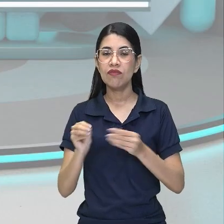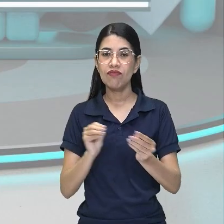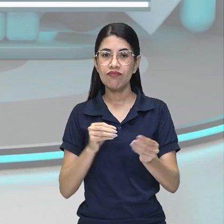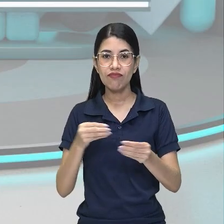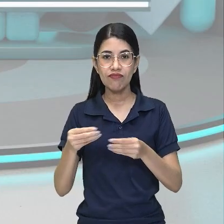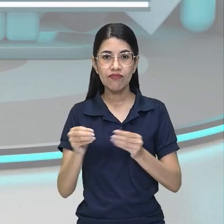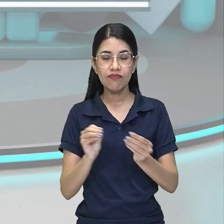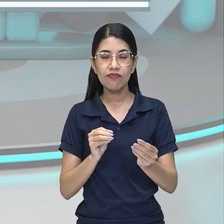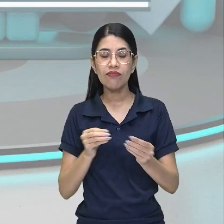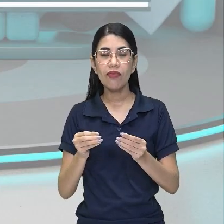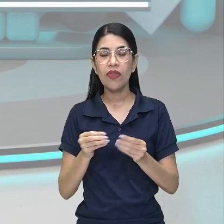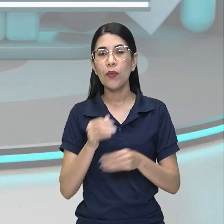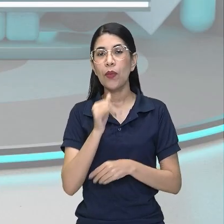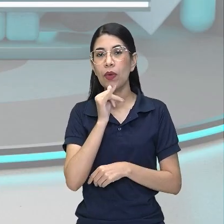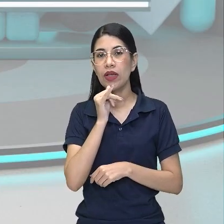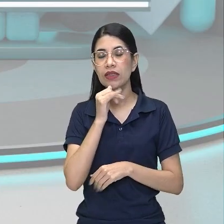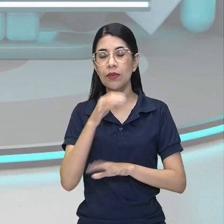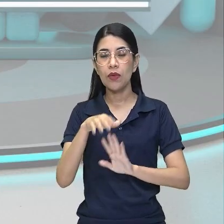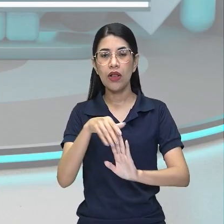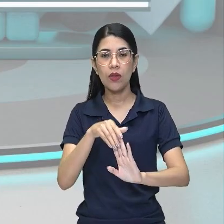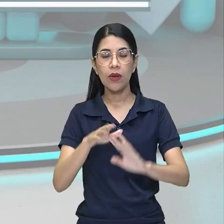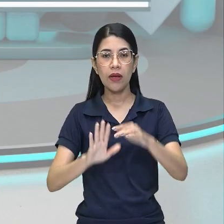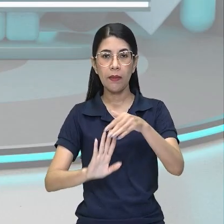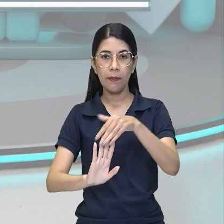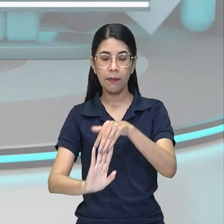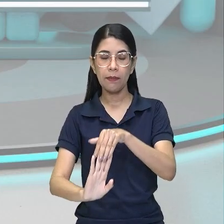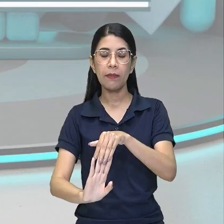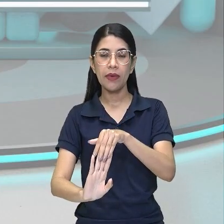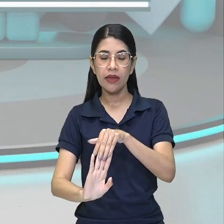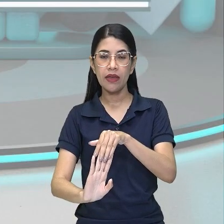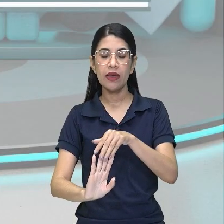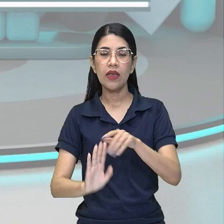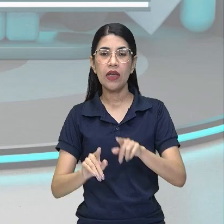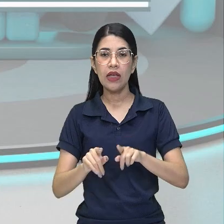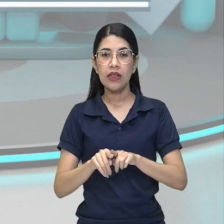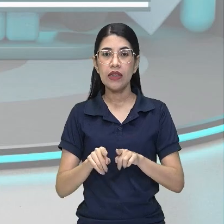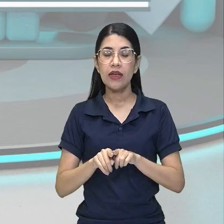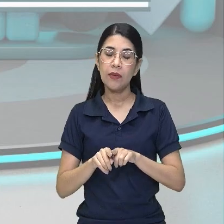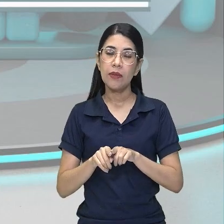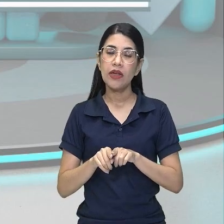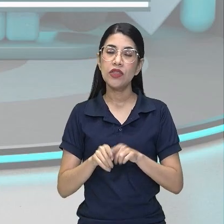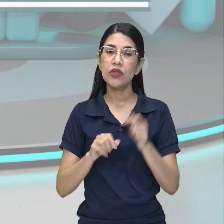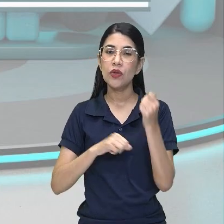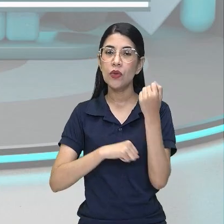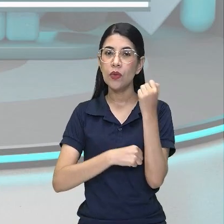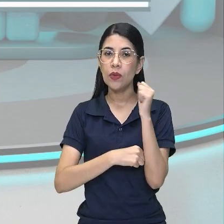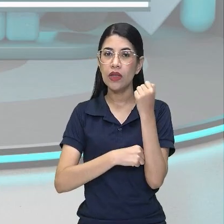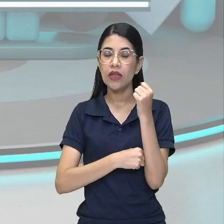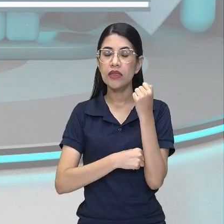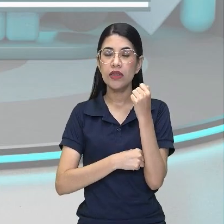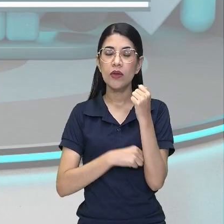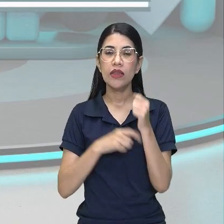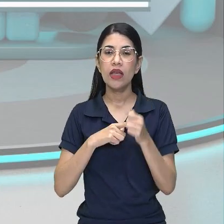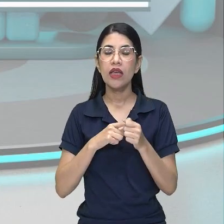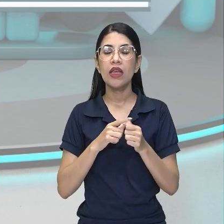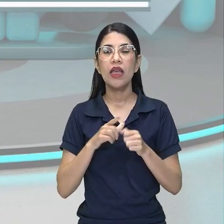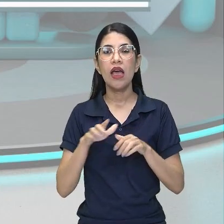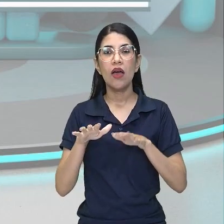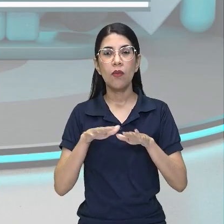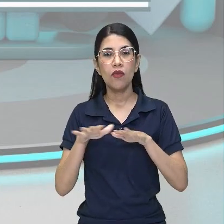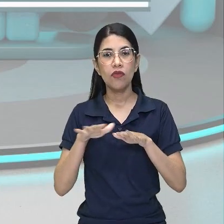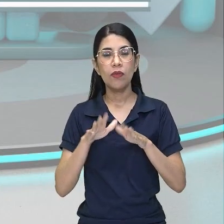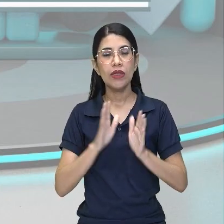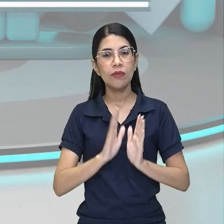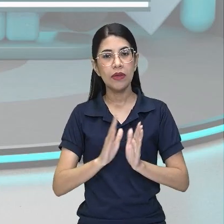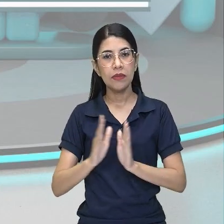flexibilidade, como na questão dos alongamentos, né? E exercícios de coordenação, como sequências coreografadas. E aí a